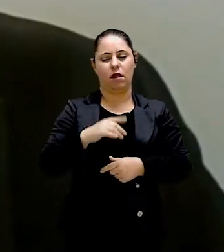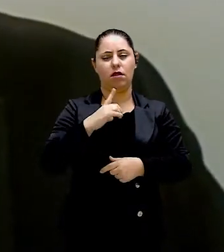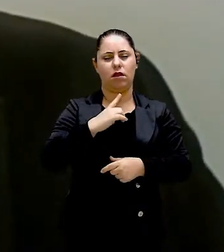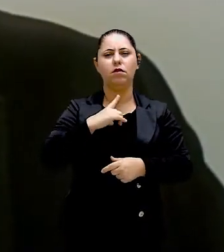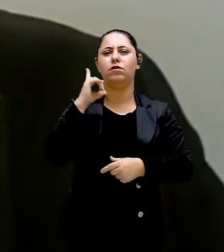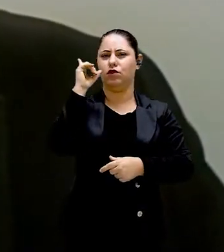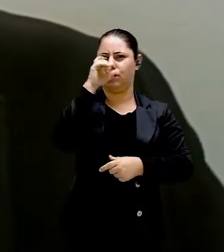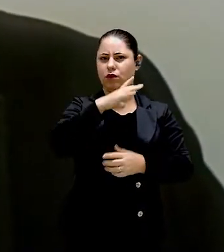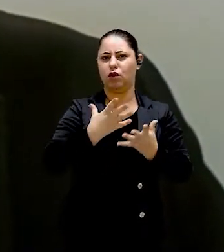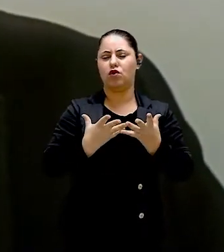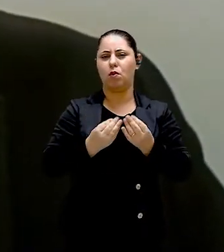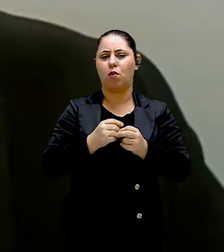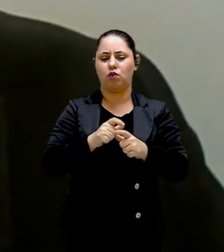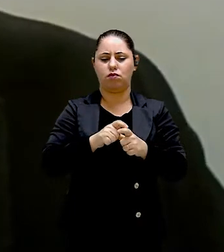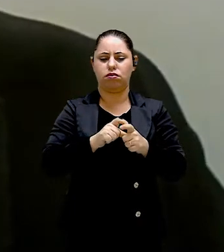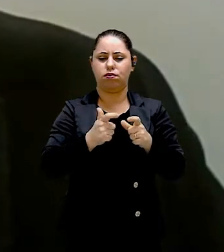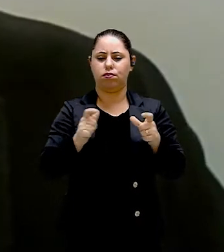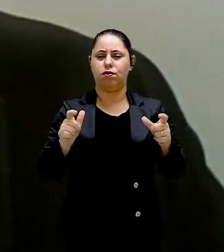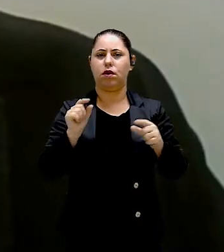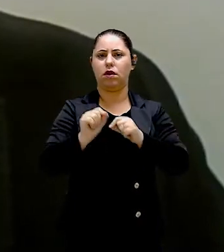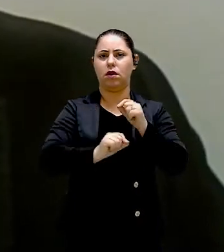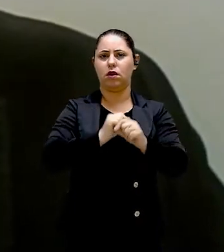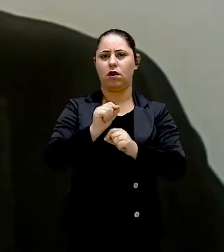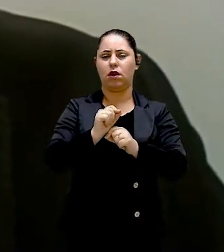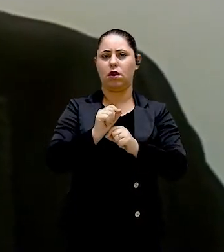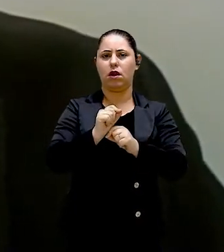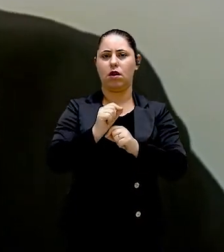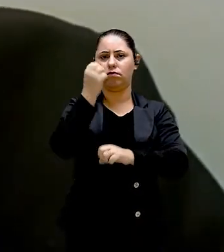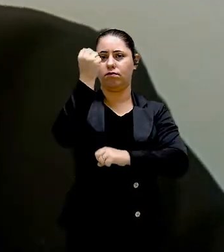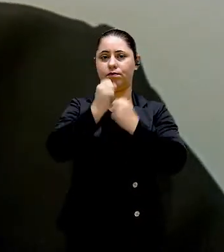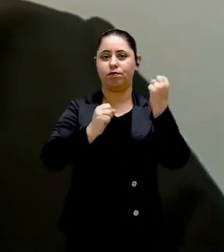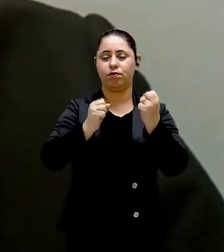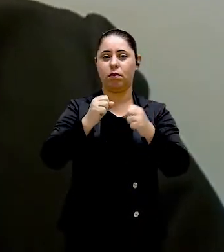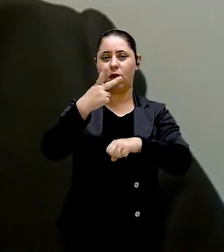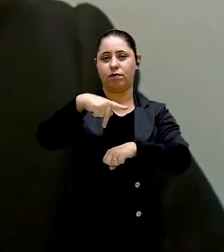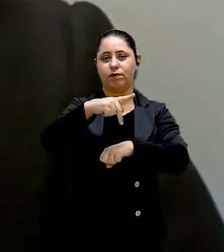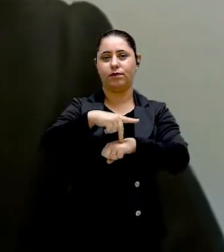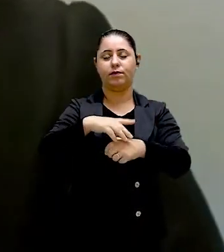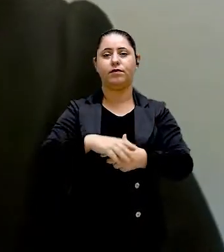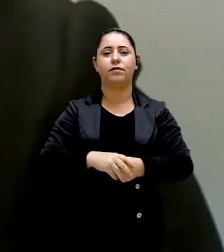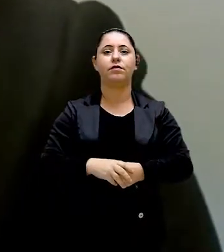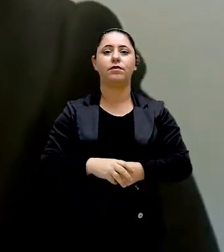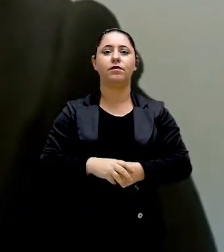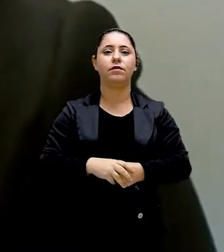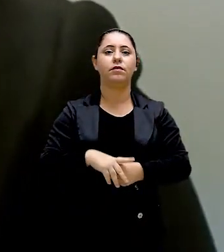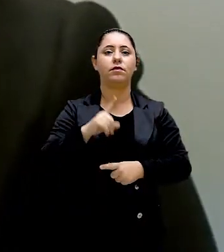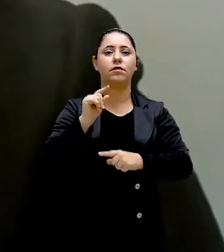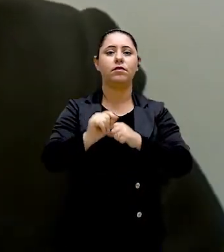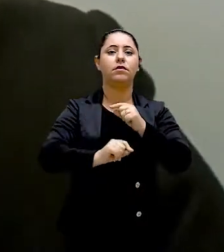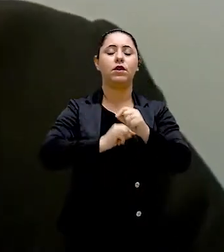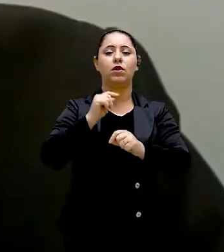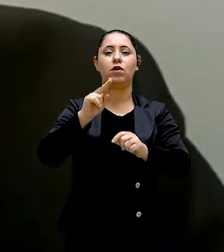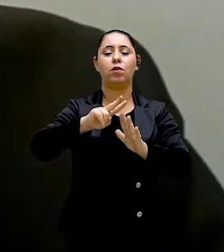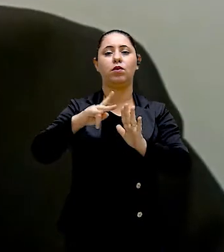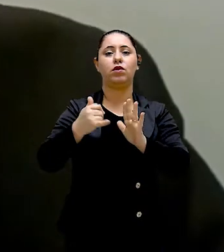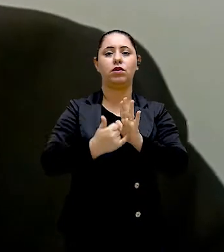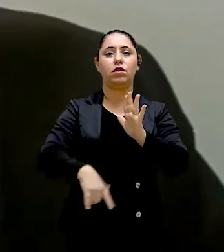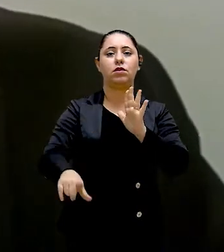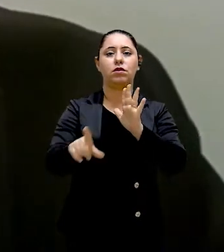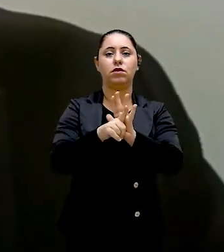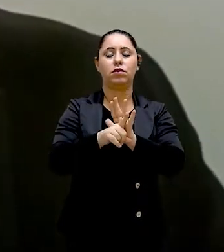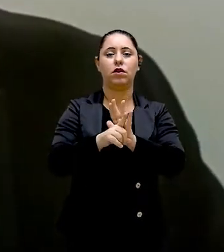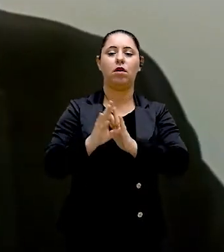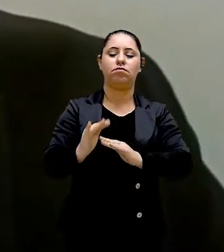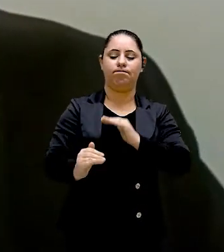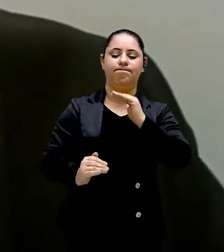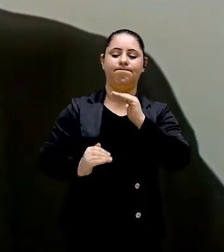grande no Congresso Nacional para que esses projetos de lei avancem